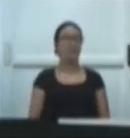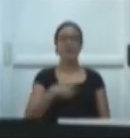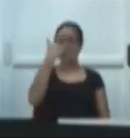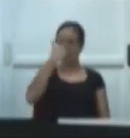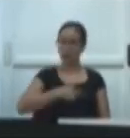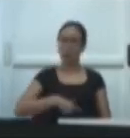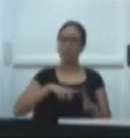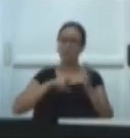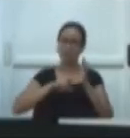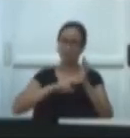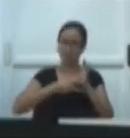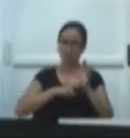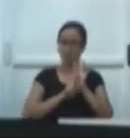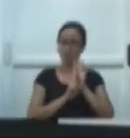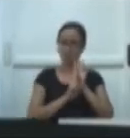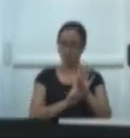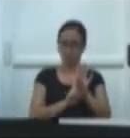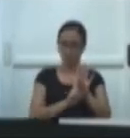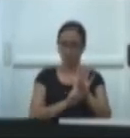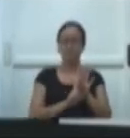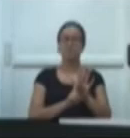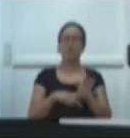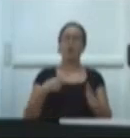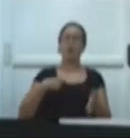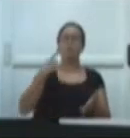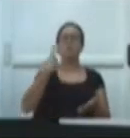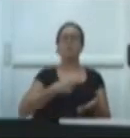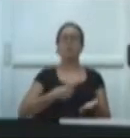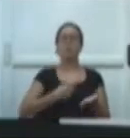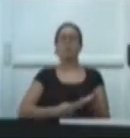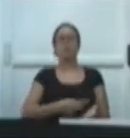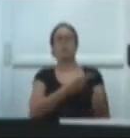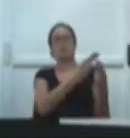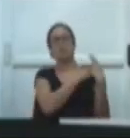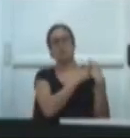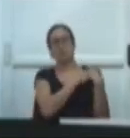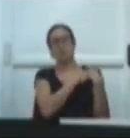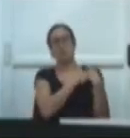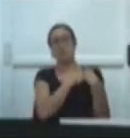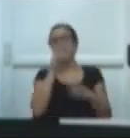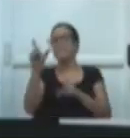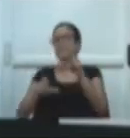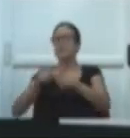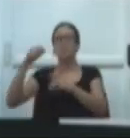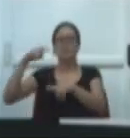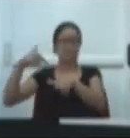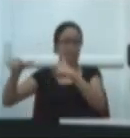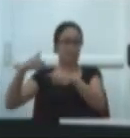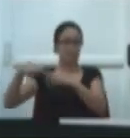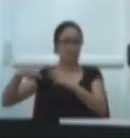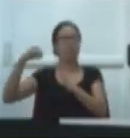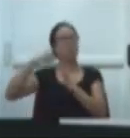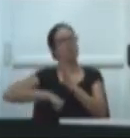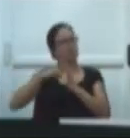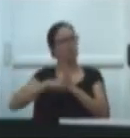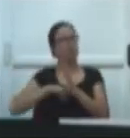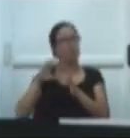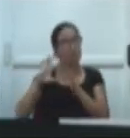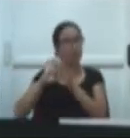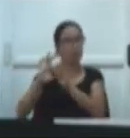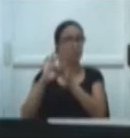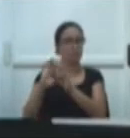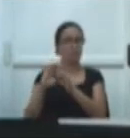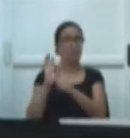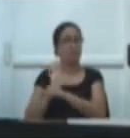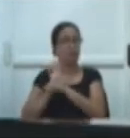dever de defender os trabalhadores, seja ele na Câmara, seja ele em qualquer uma das outras autarquias. O que nós